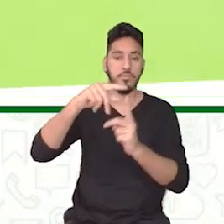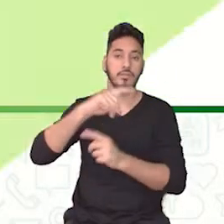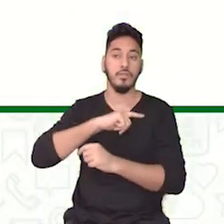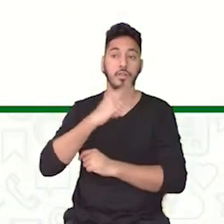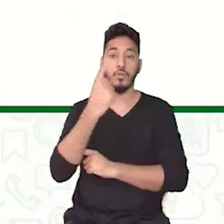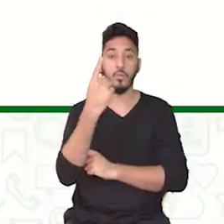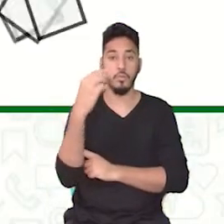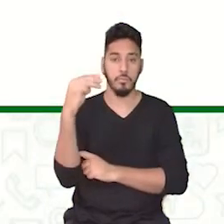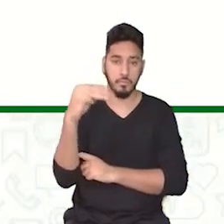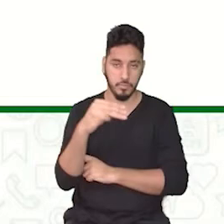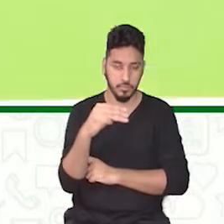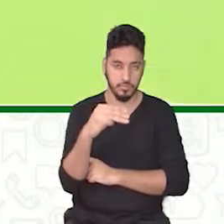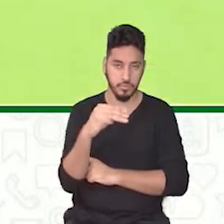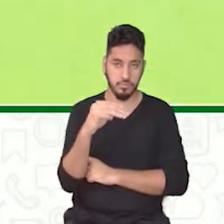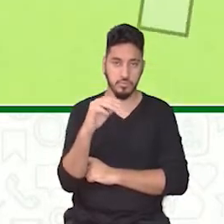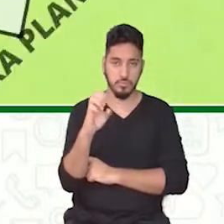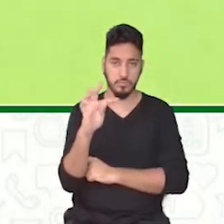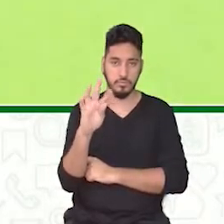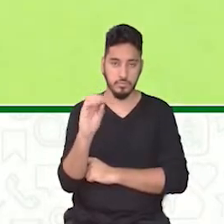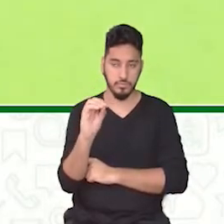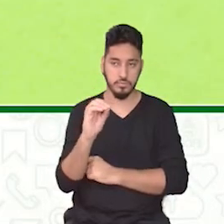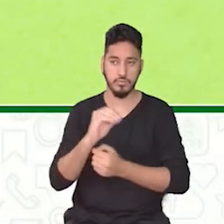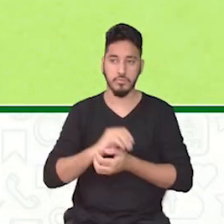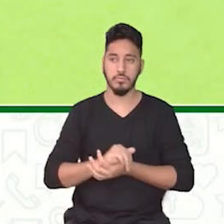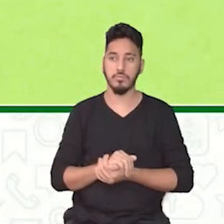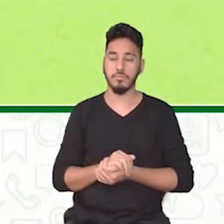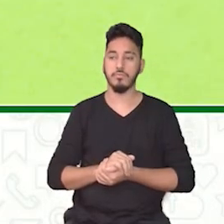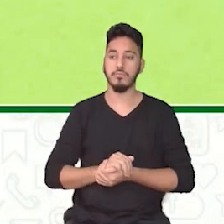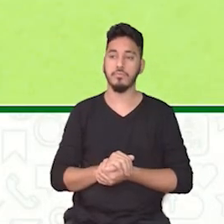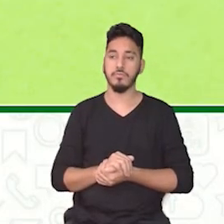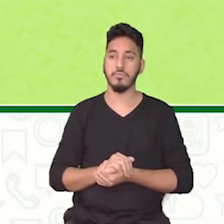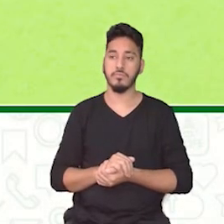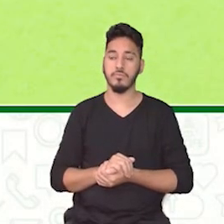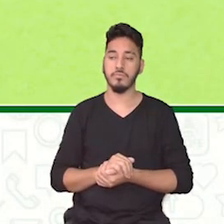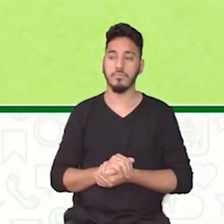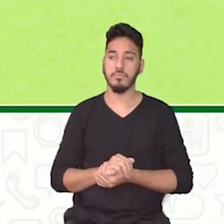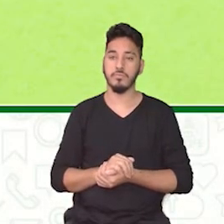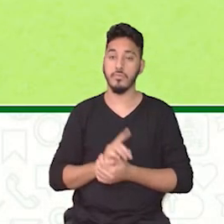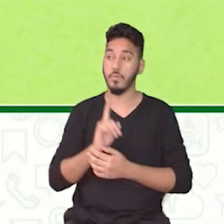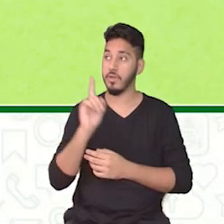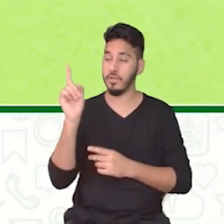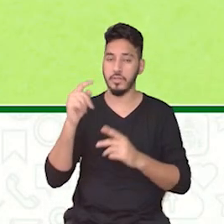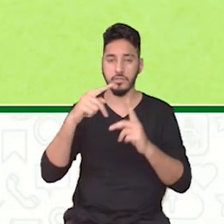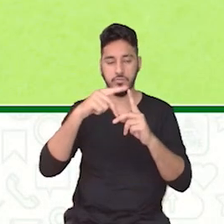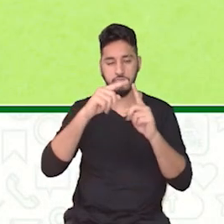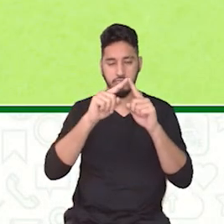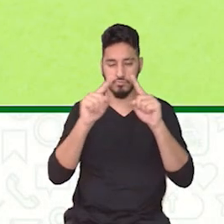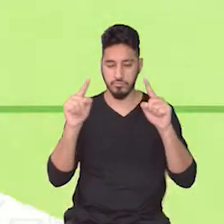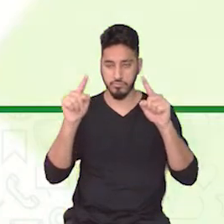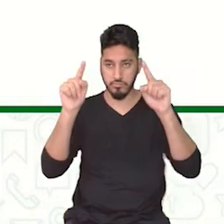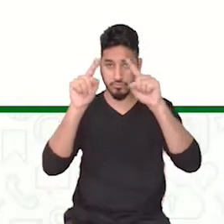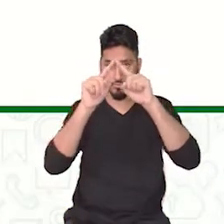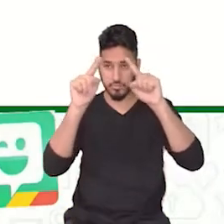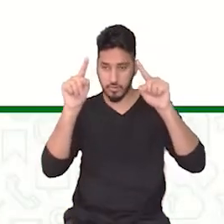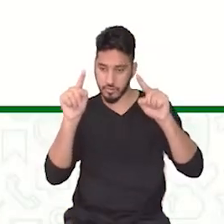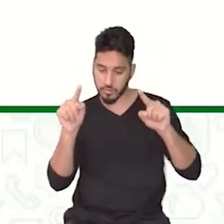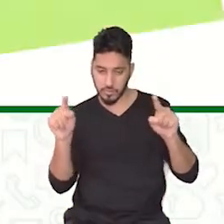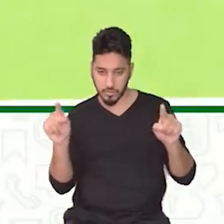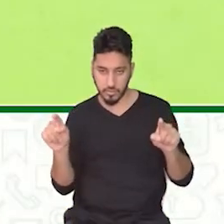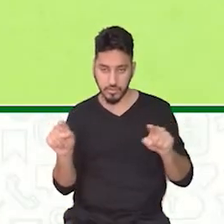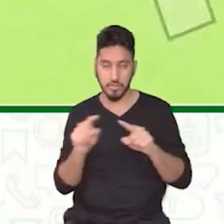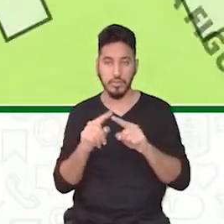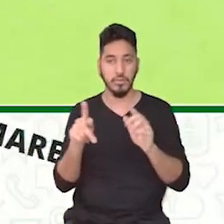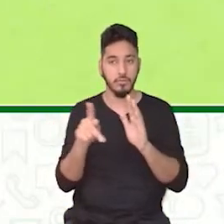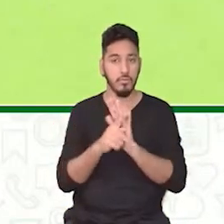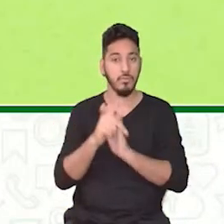metro, né? Então, esse perímetro dessa figura amarela